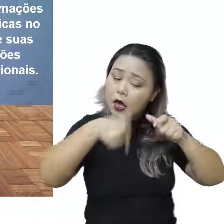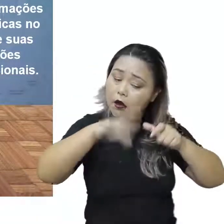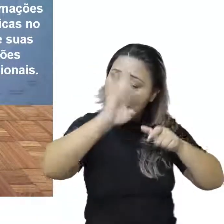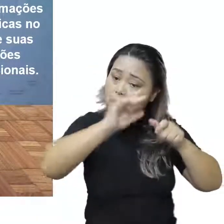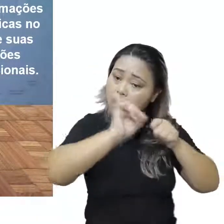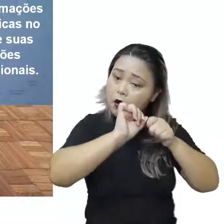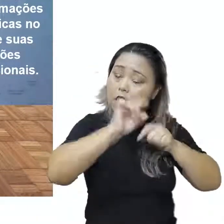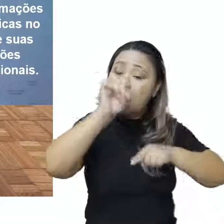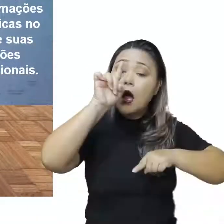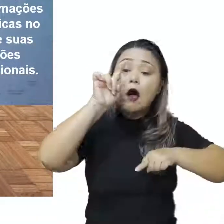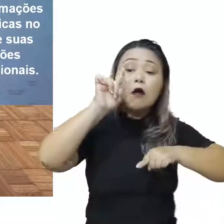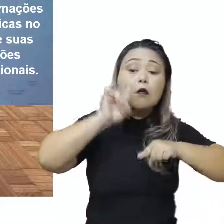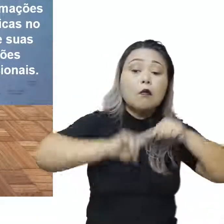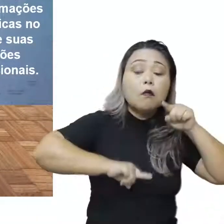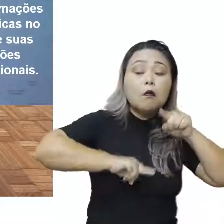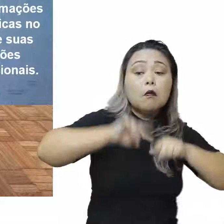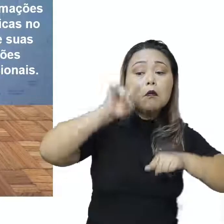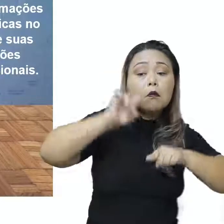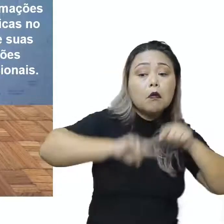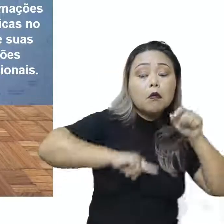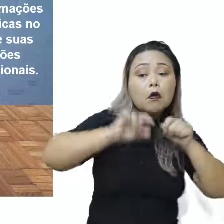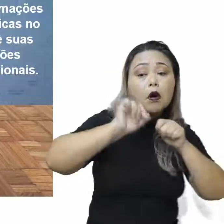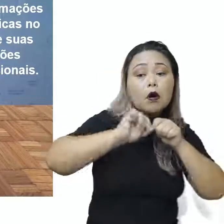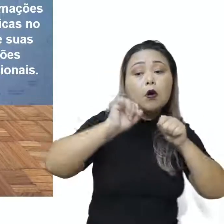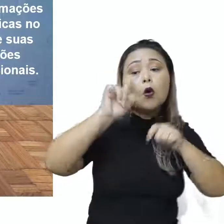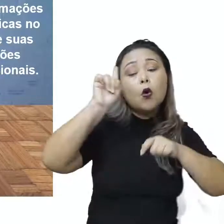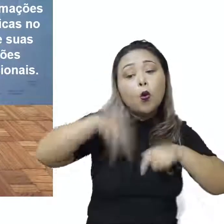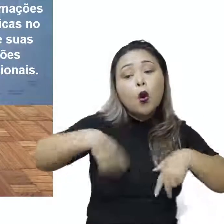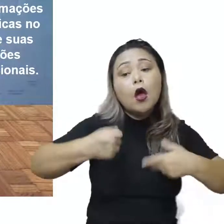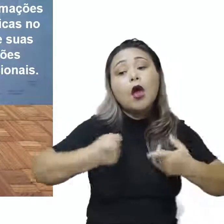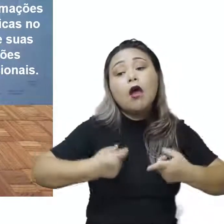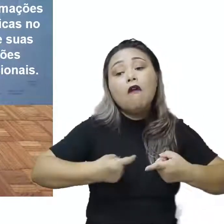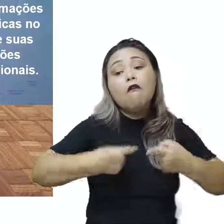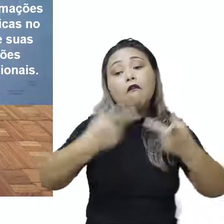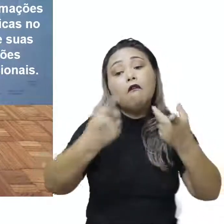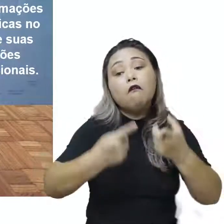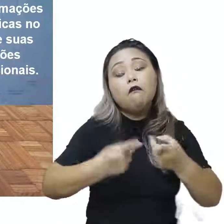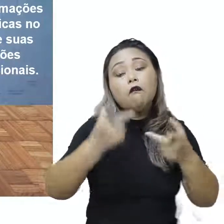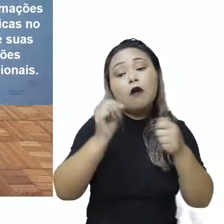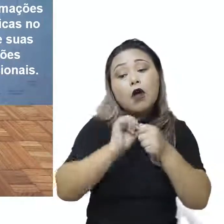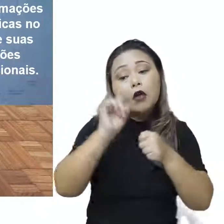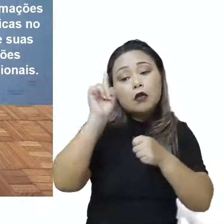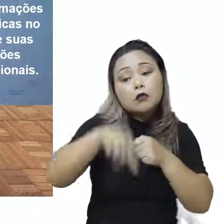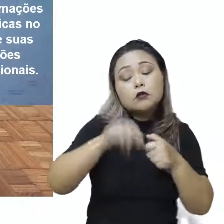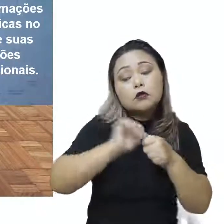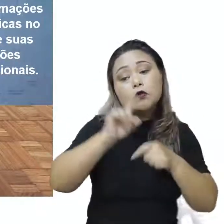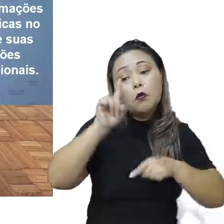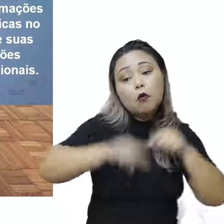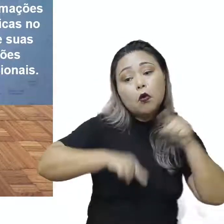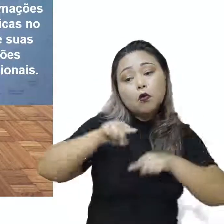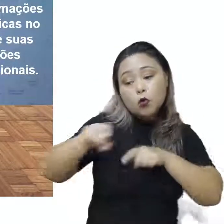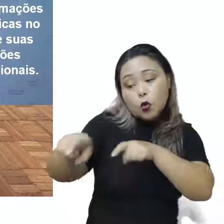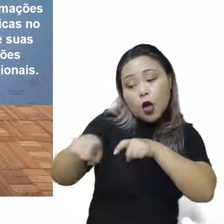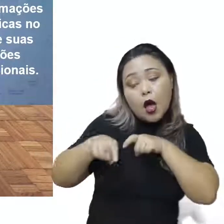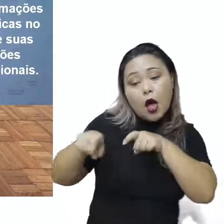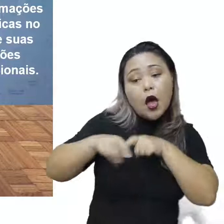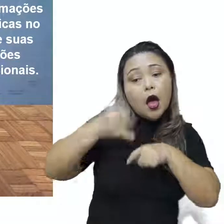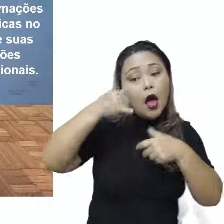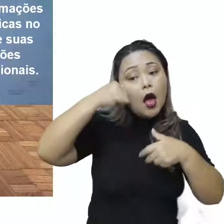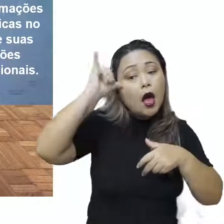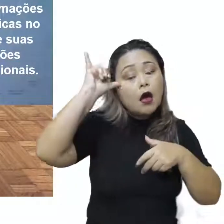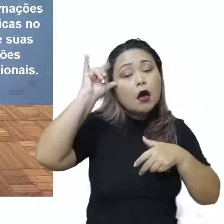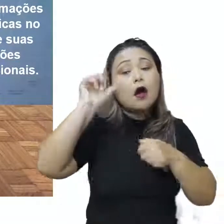de produtos agropecuários, commodities. O que são commodities, professor Arimateia?